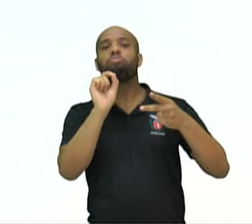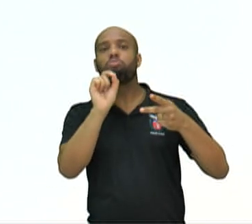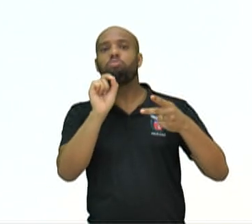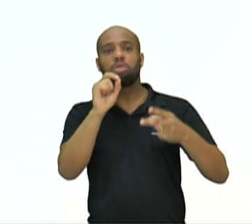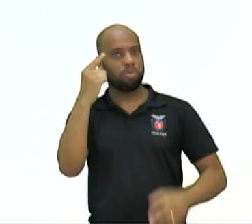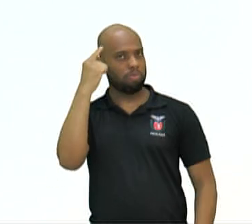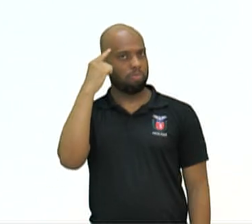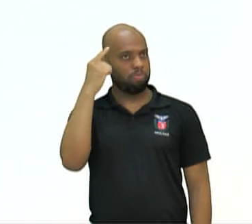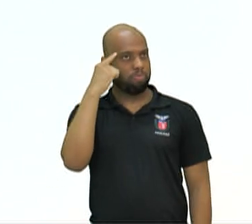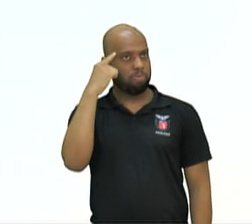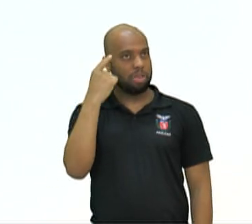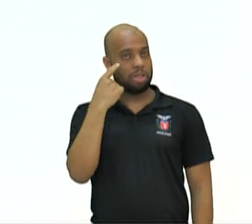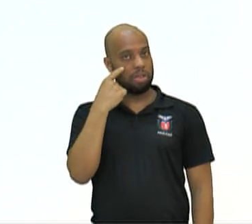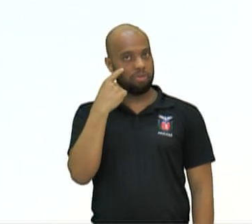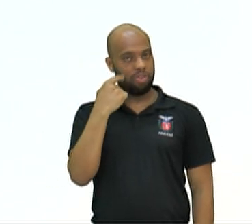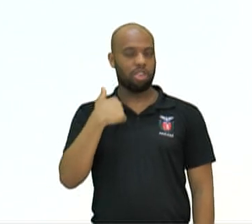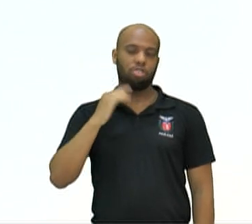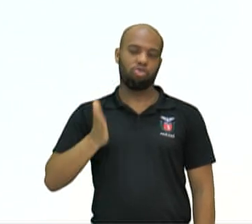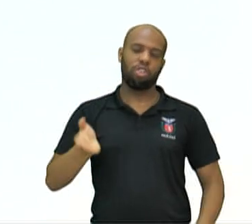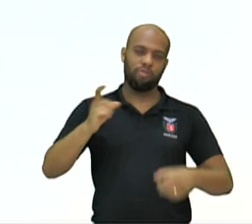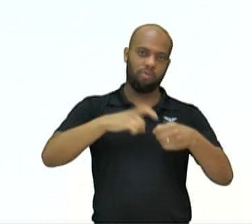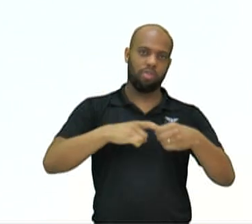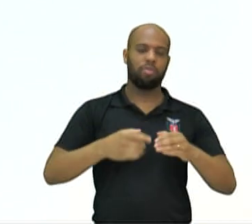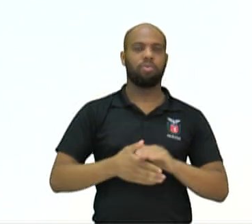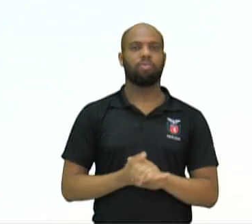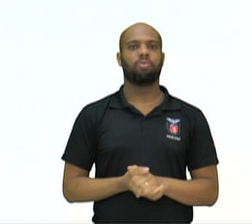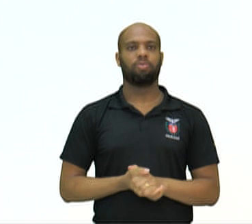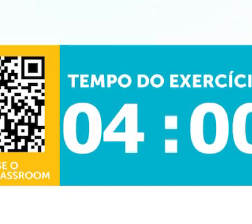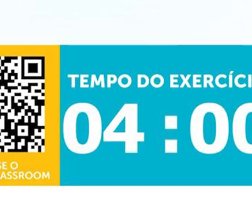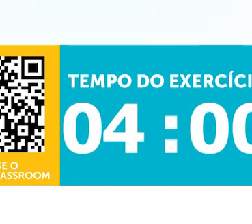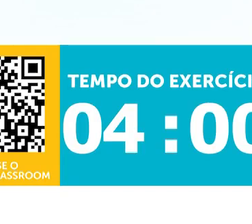aposto? Veja lá, já retornamos.